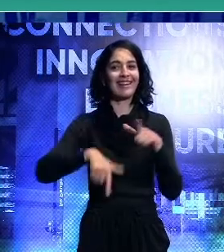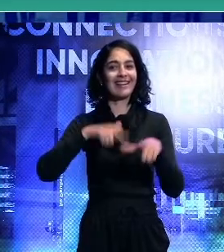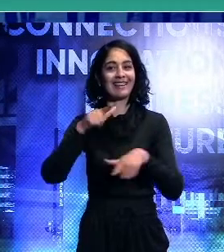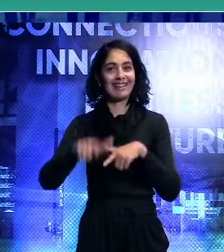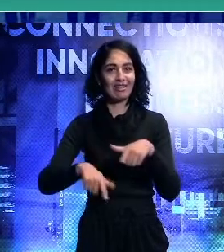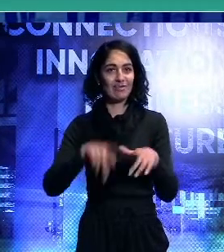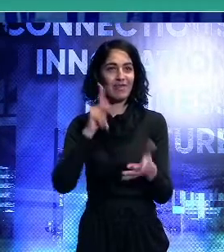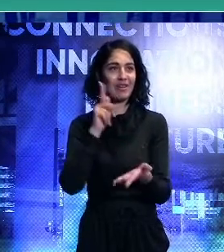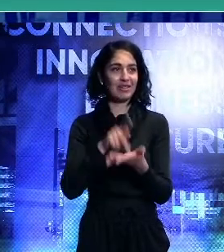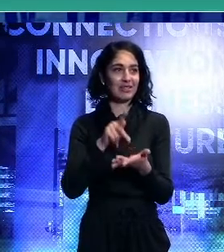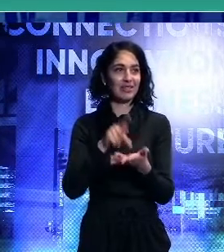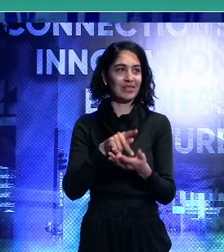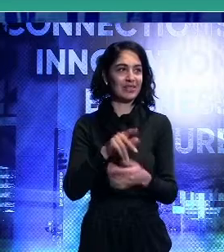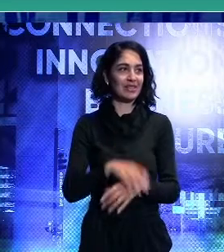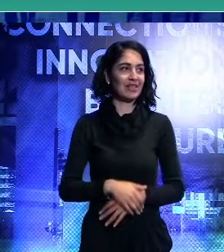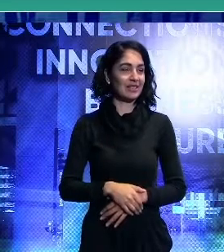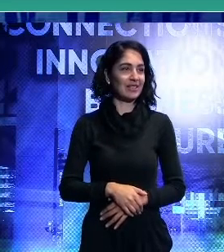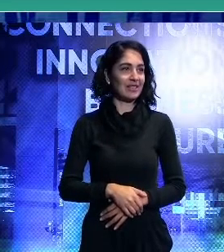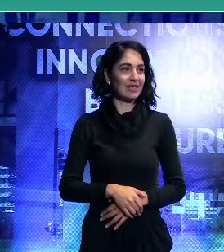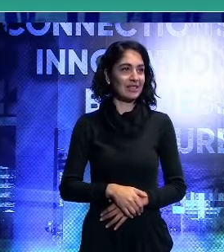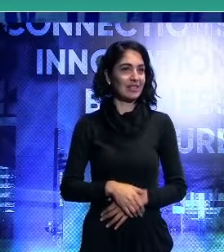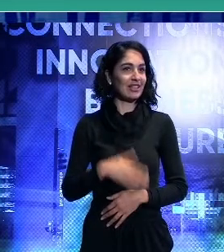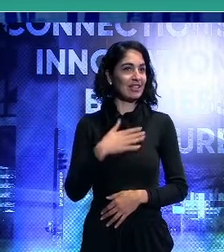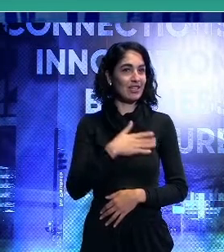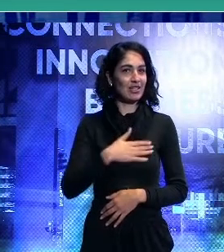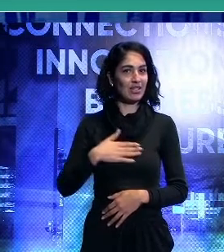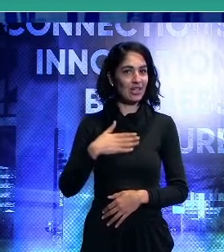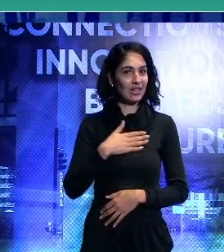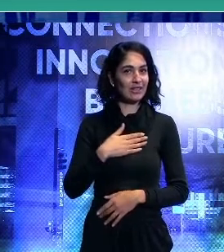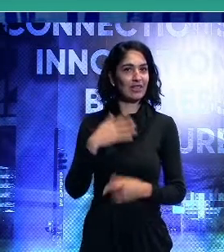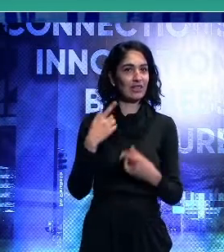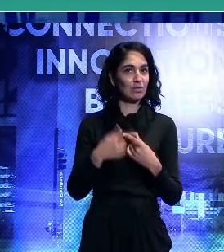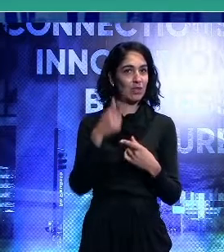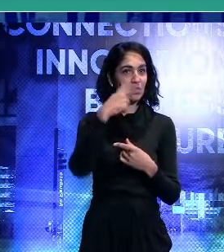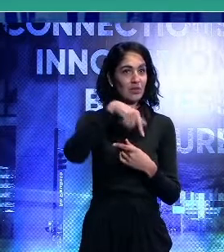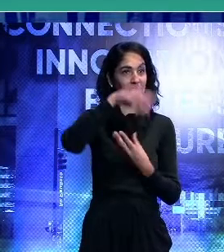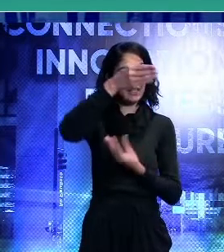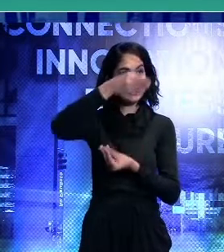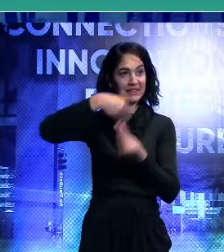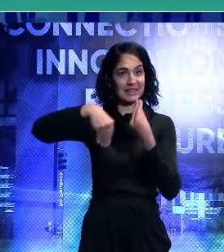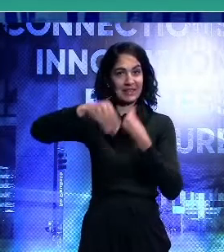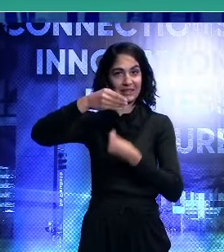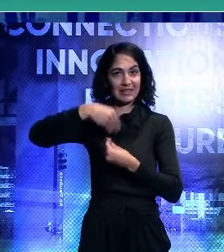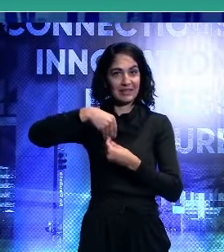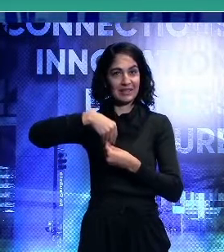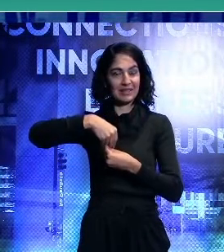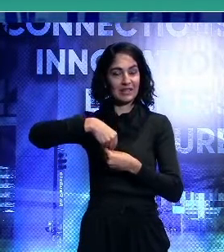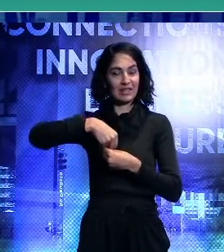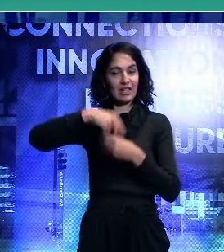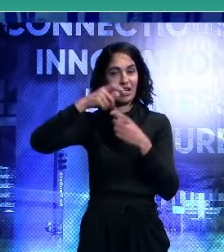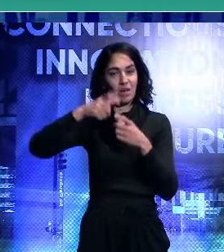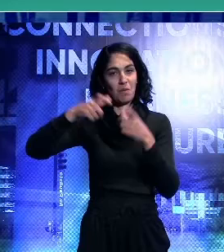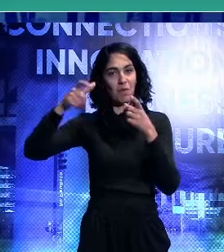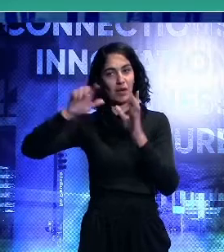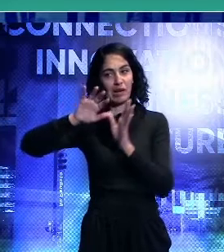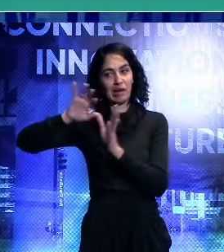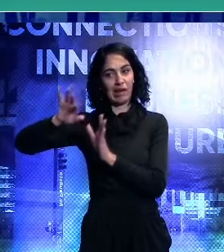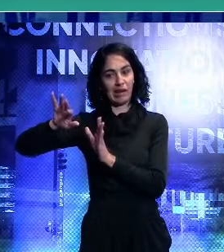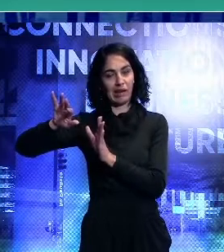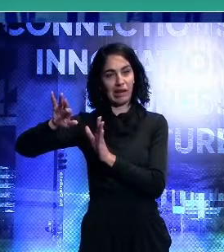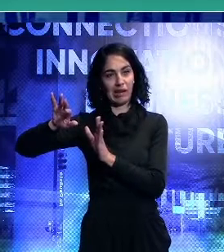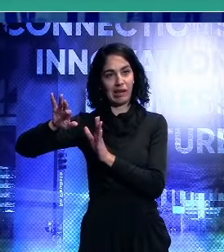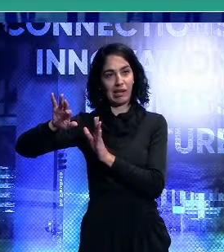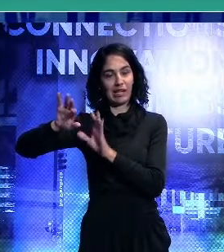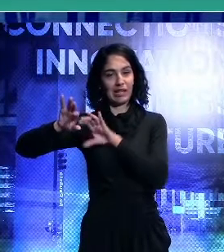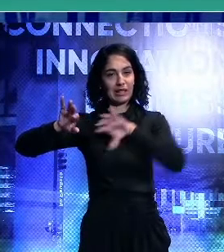É interessante, né? E aqui eu já gostei, porque vocês estão misturados, né? Normalmente a galera de infra fica de um lado, a galera de dev fica do outro e